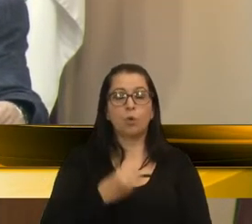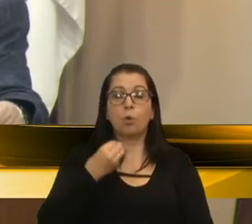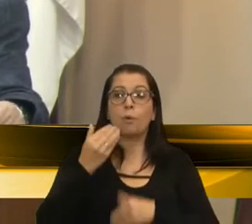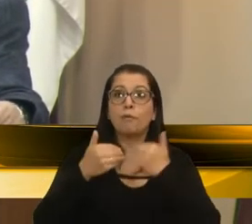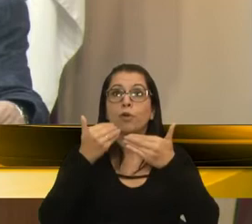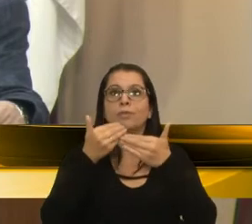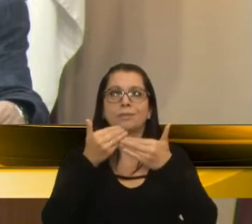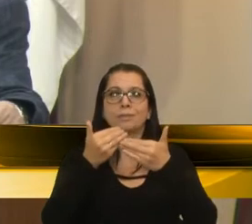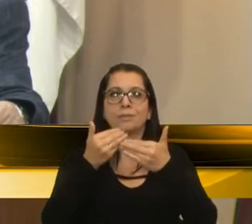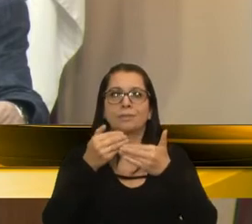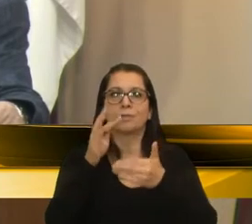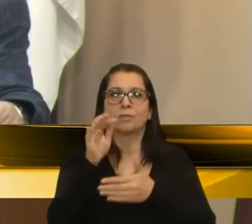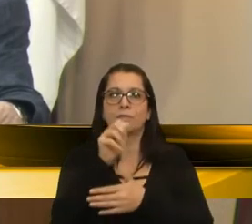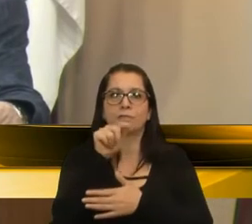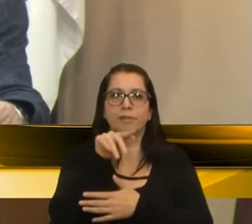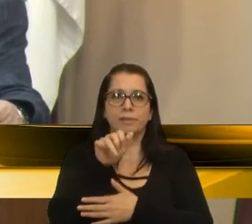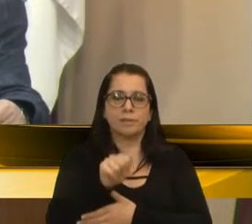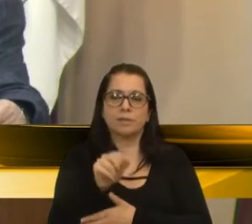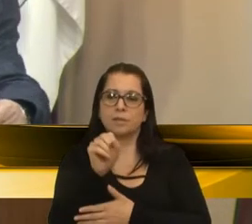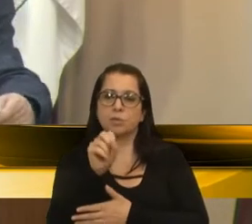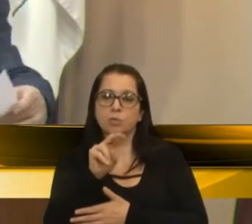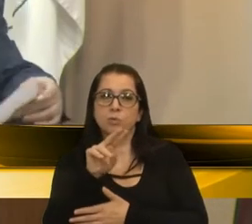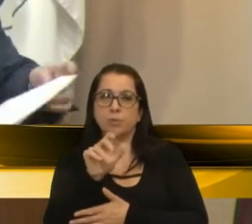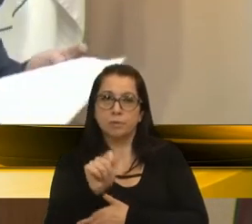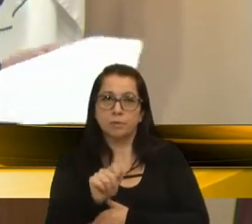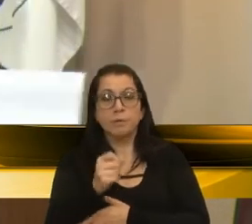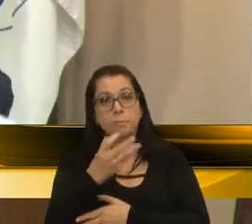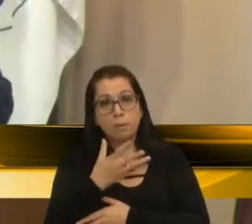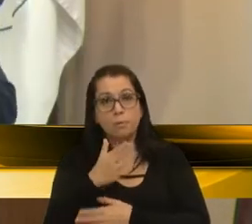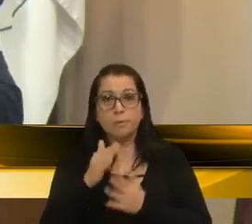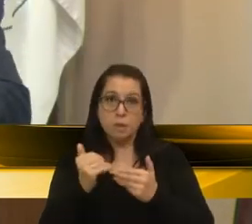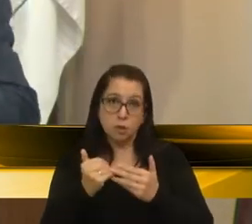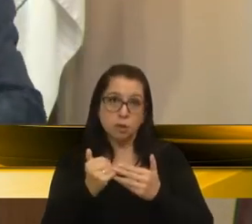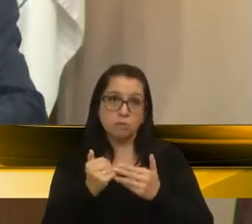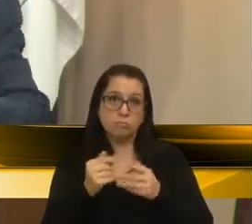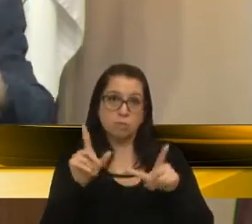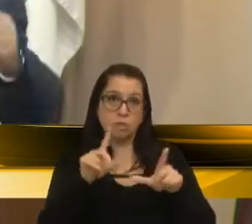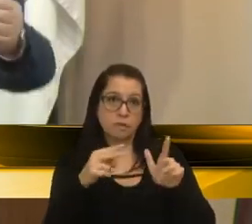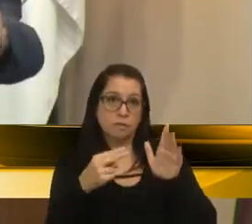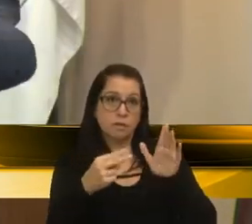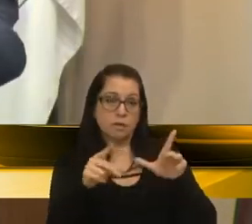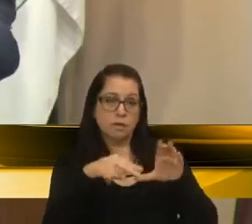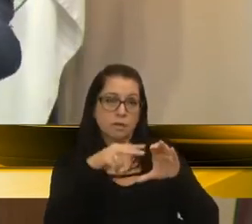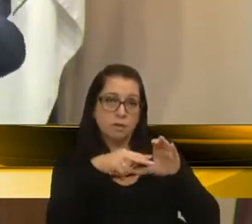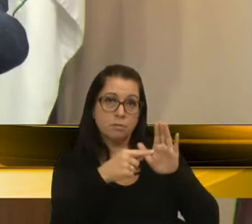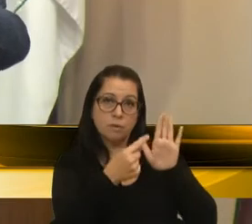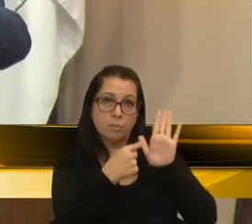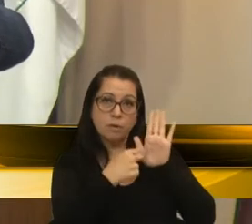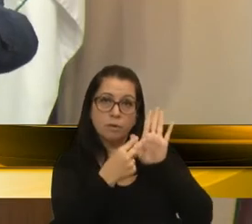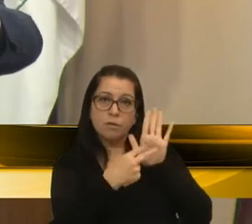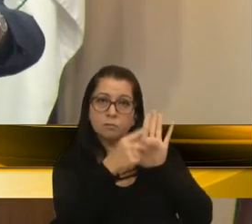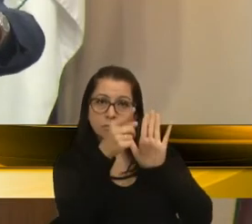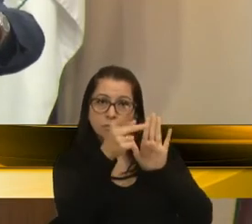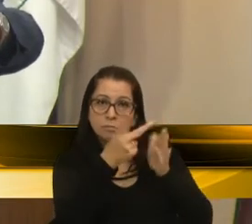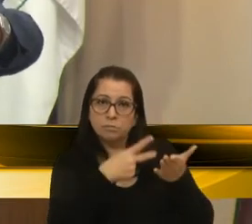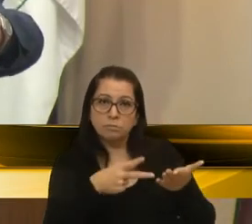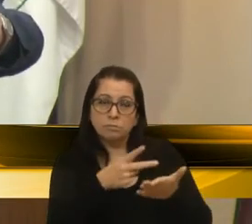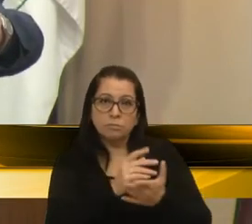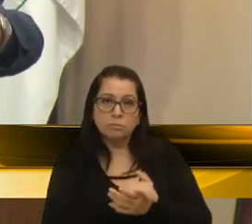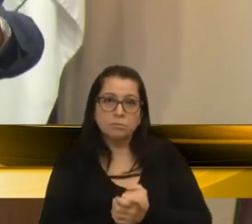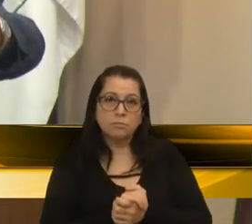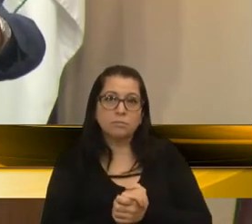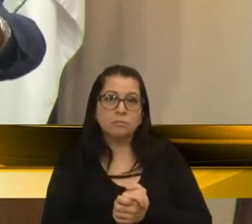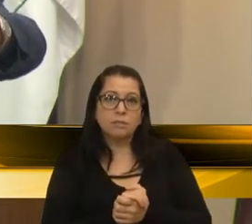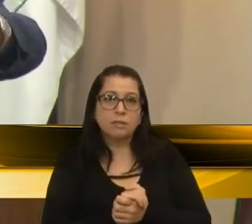evoluiu a questão de Fazenda Souza. Bom, eu pediria se a TV Câmara tem condições de focar o desenho, que